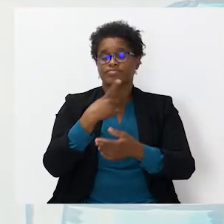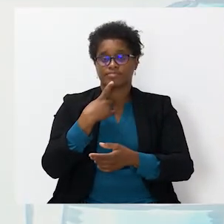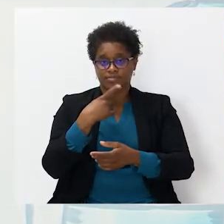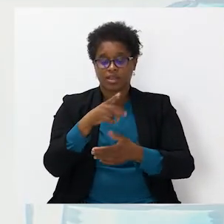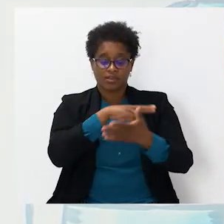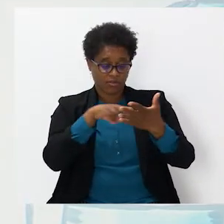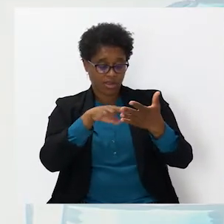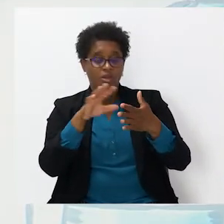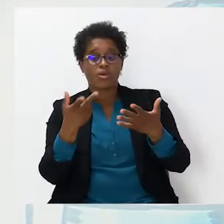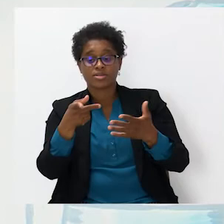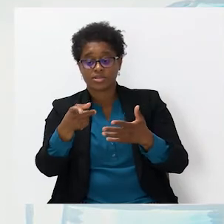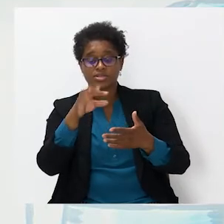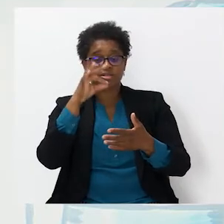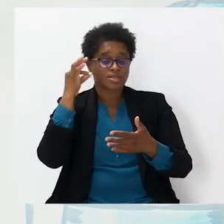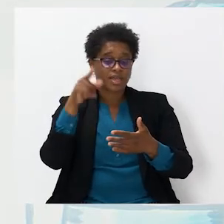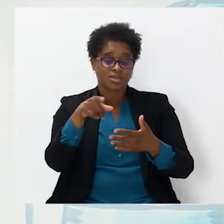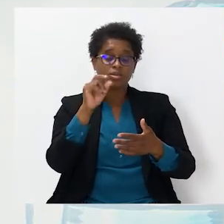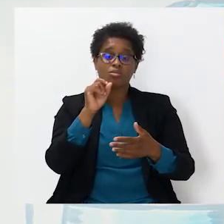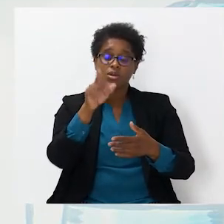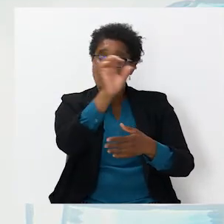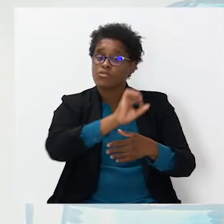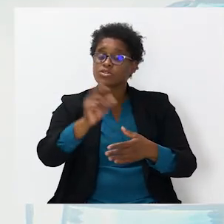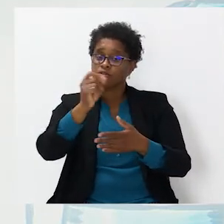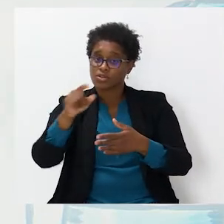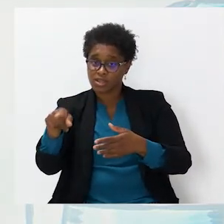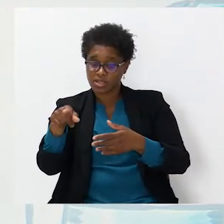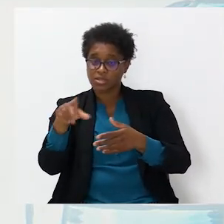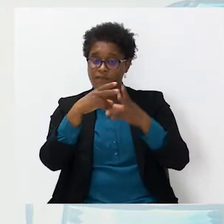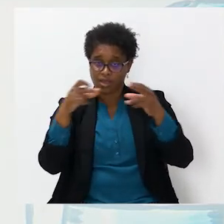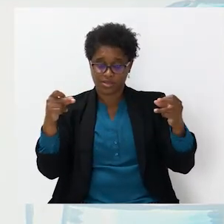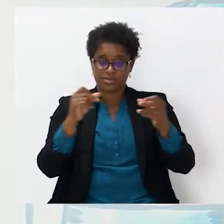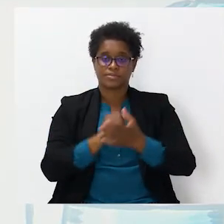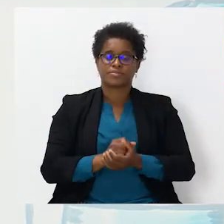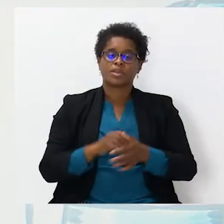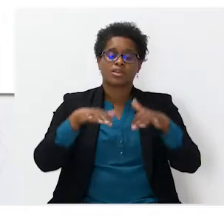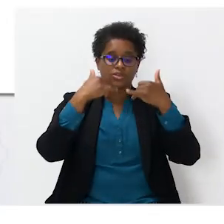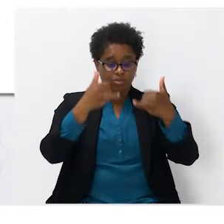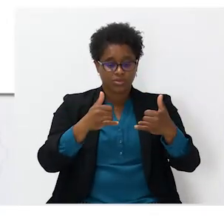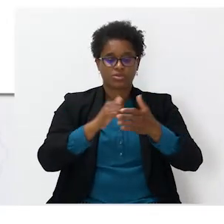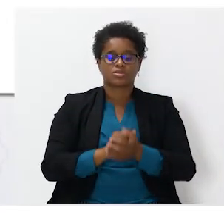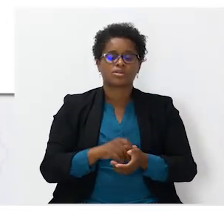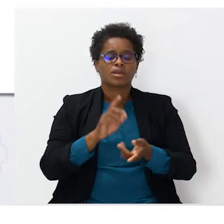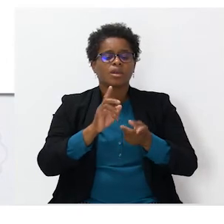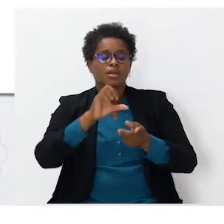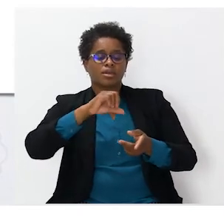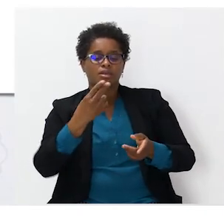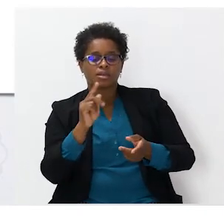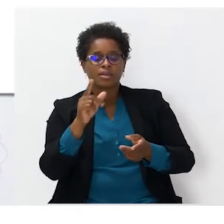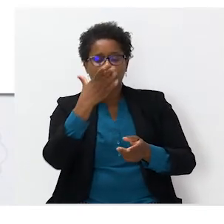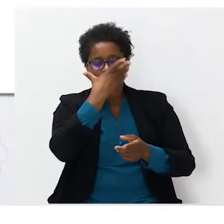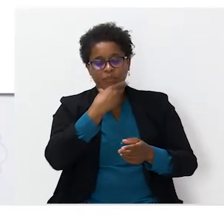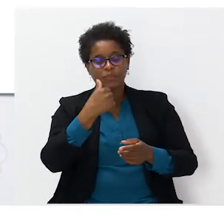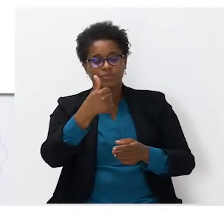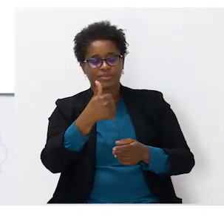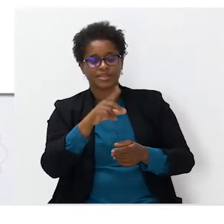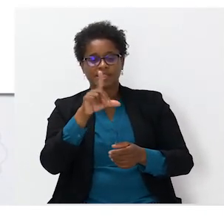Vão ver qual desses sinais vocês vão colocar nesta frase. Depois, que lindos